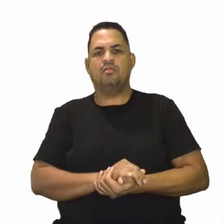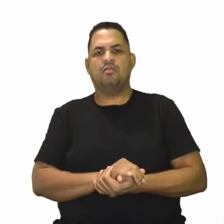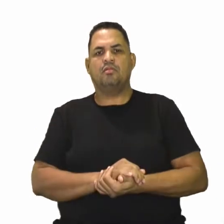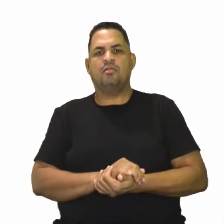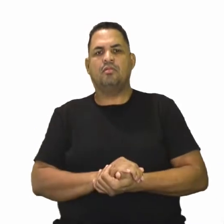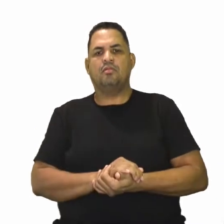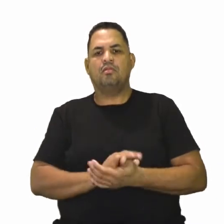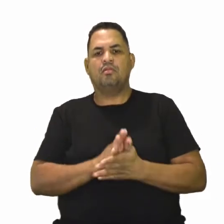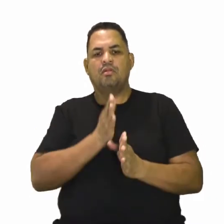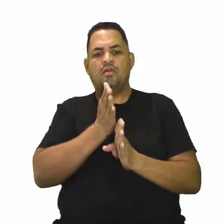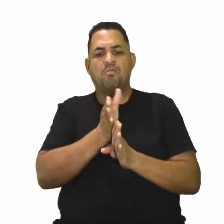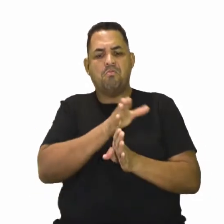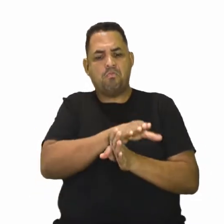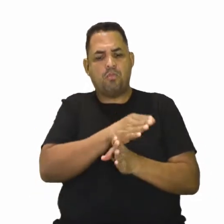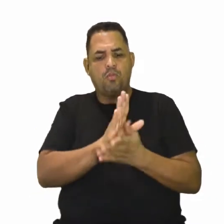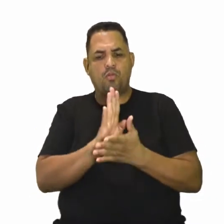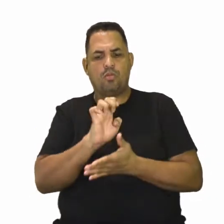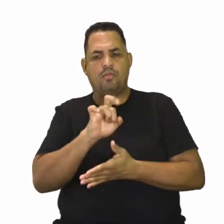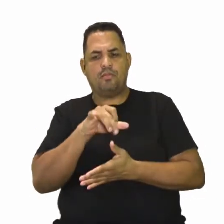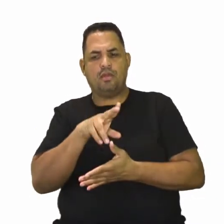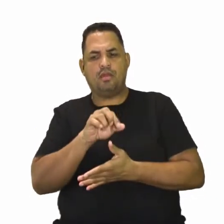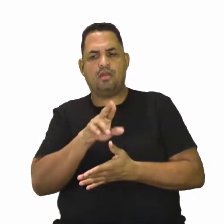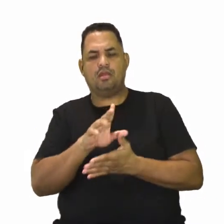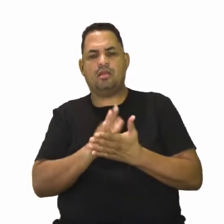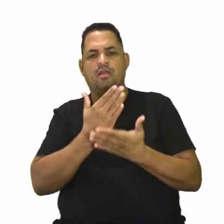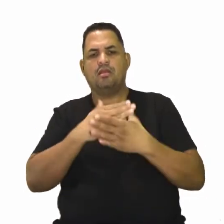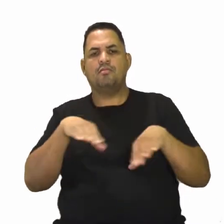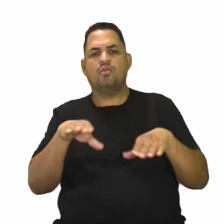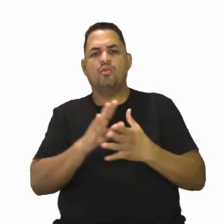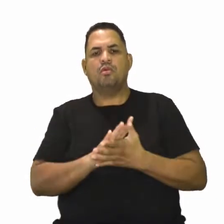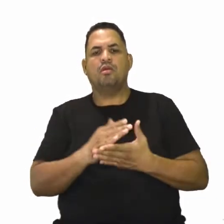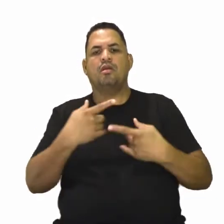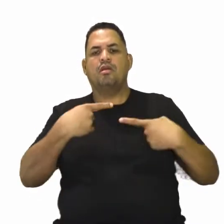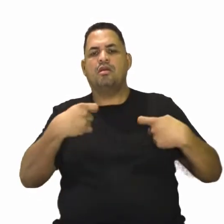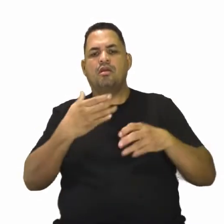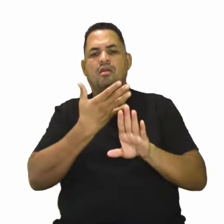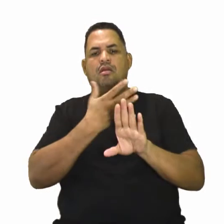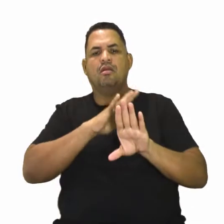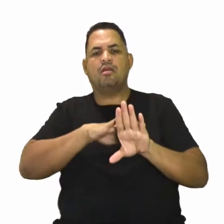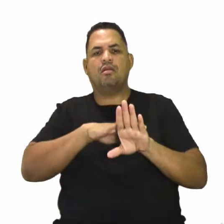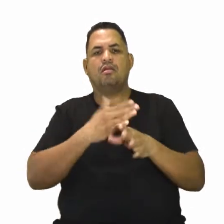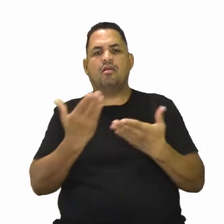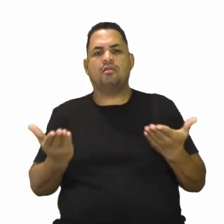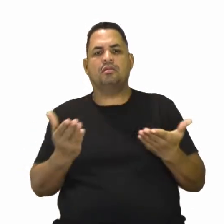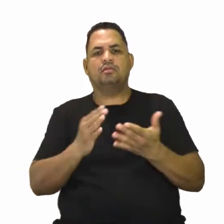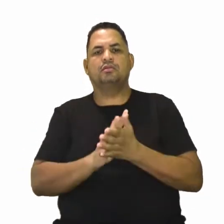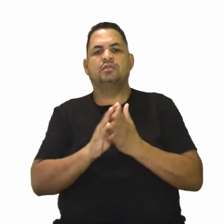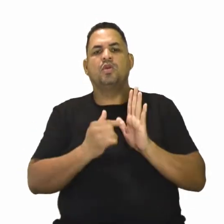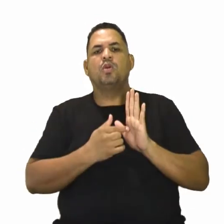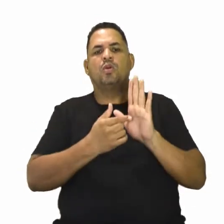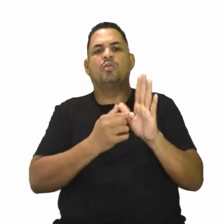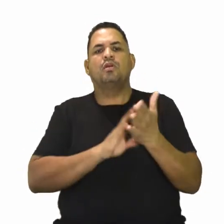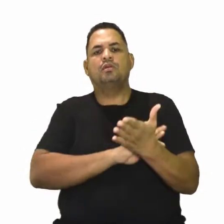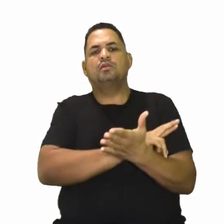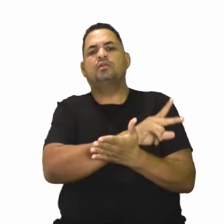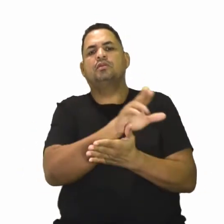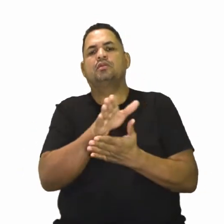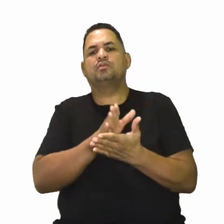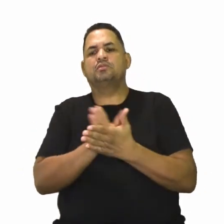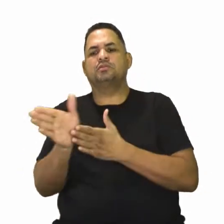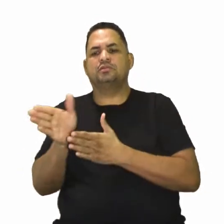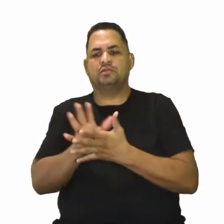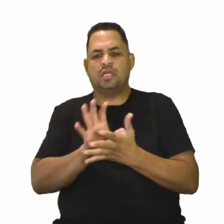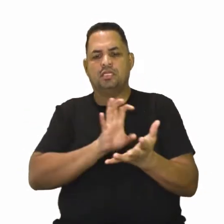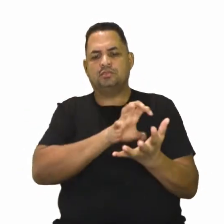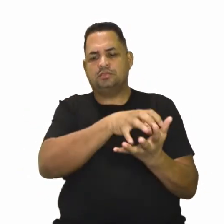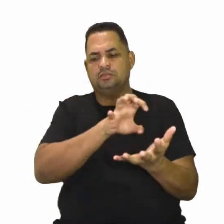O muro de Berlim já tinha sido derrubado, acabou-se a Guerra Fria. Então agora esse mundo, ele se apresenta multipolar, são vários